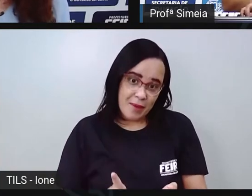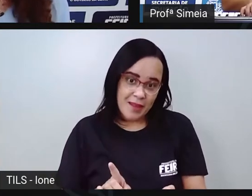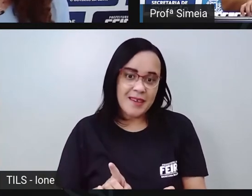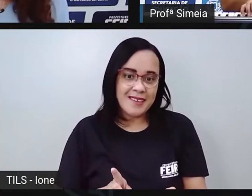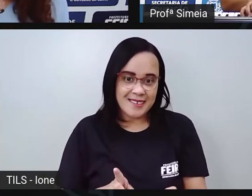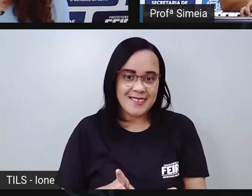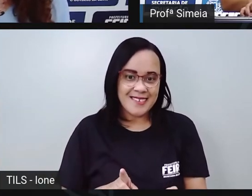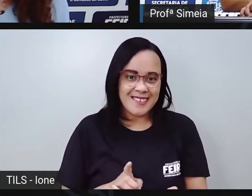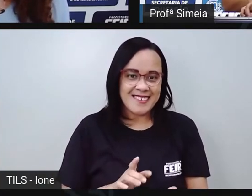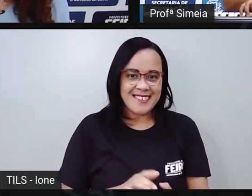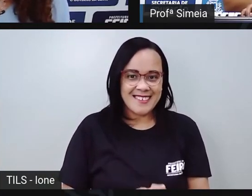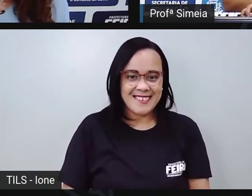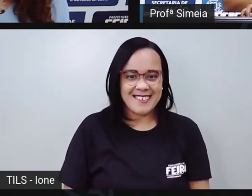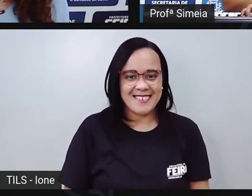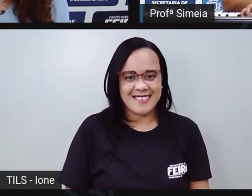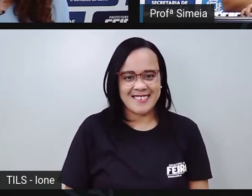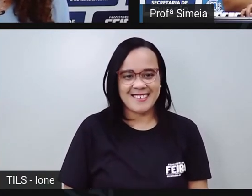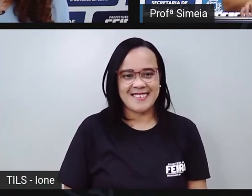do pé